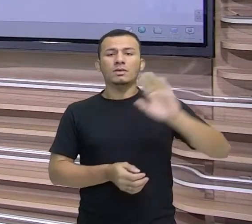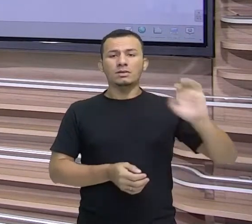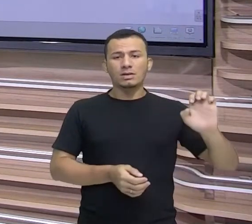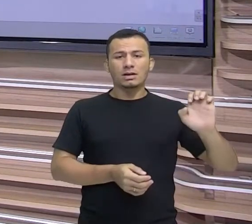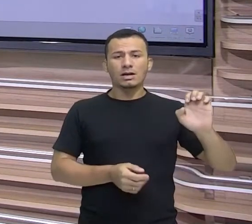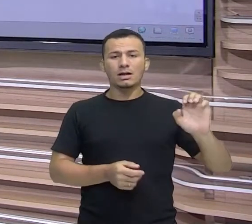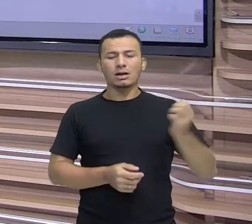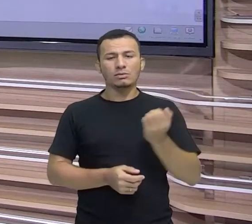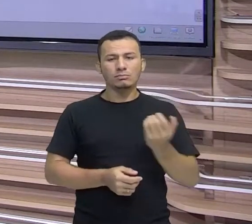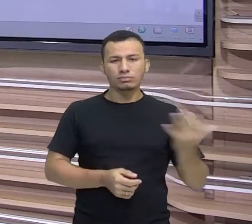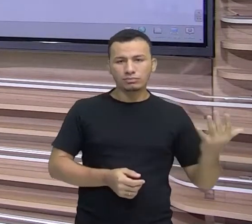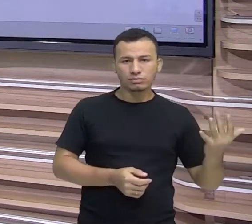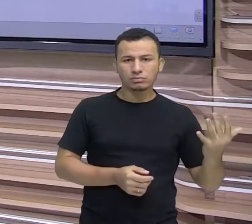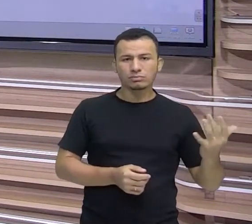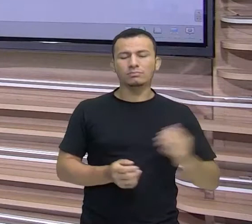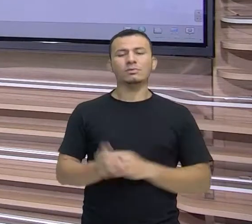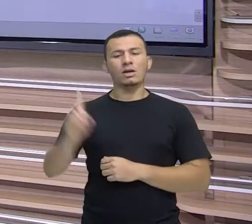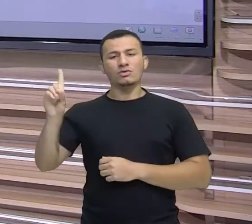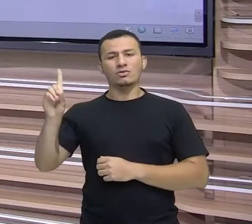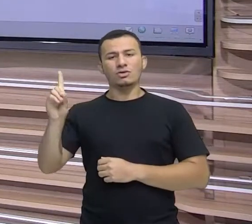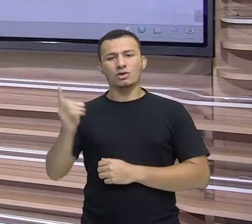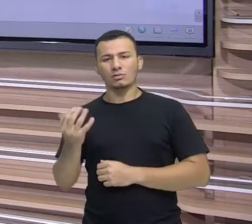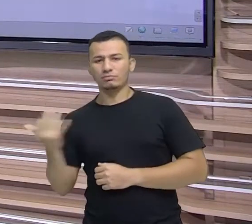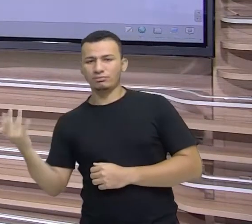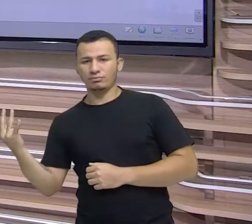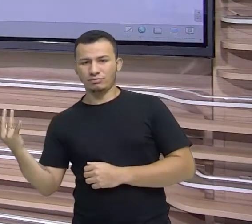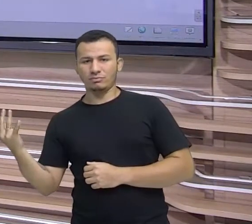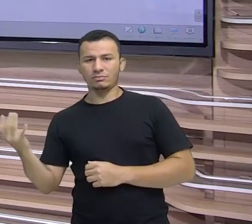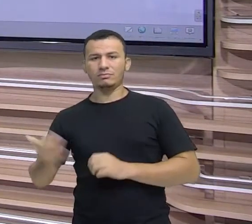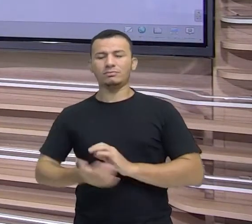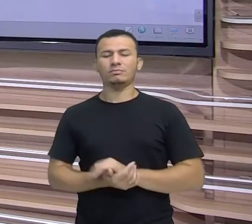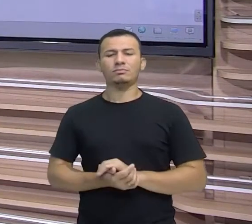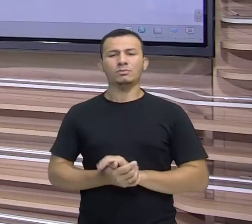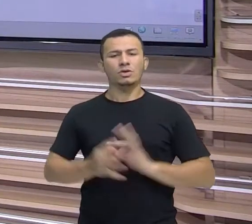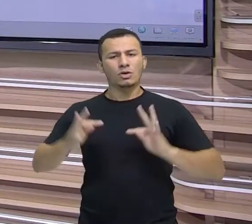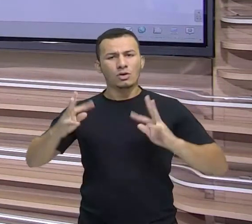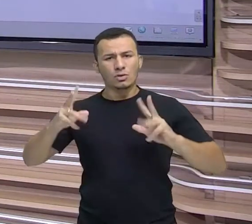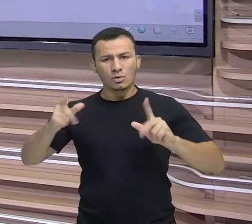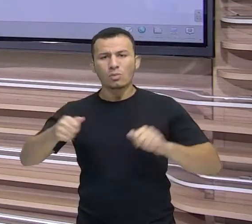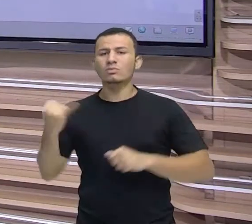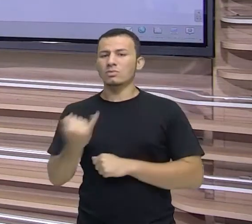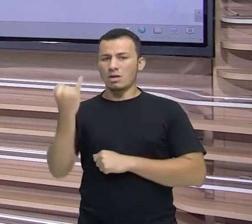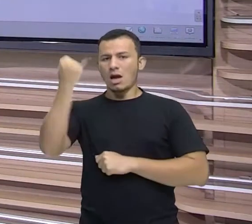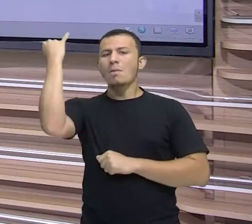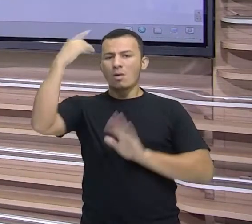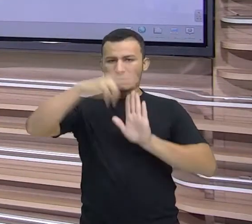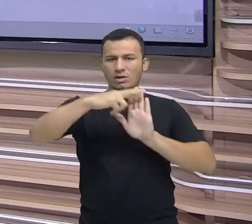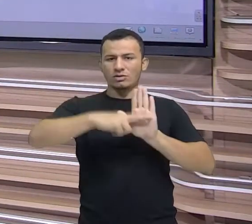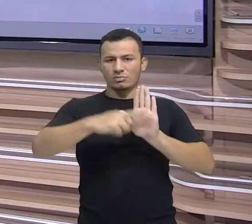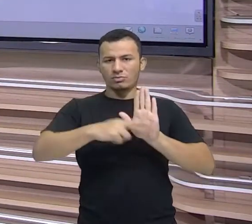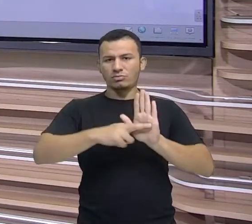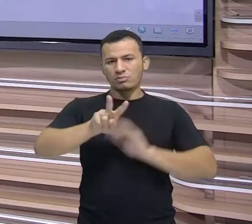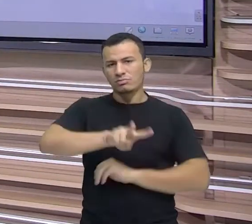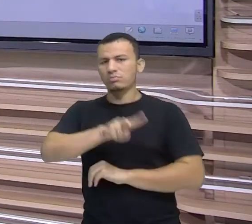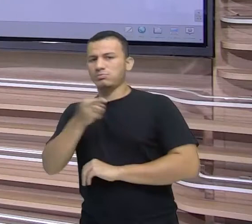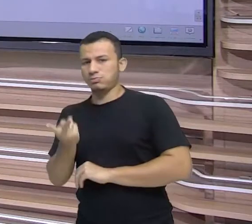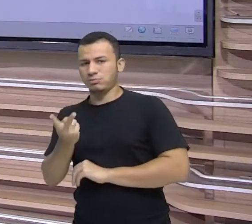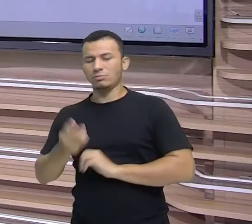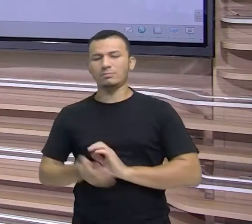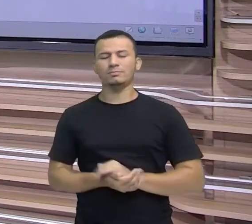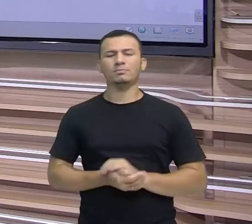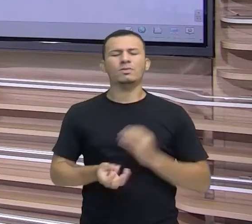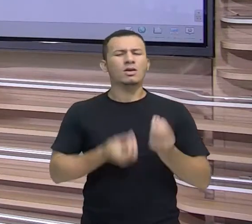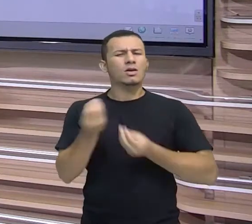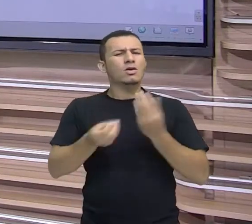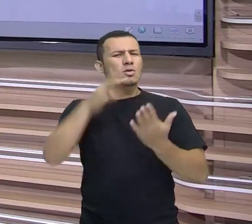os múltiplos, à direita nós temos quem? Os submúltiplos. Todos eles são importantes no processo de conversão. Como é que fica a